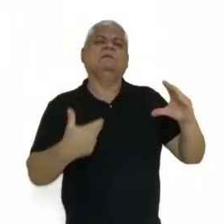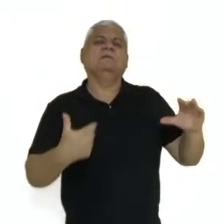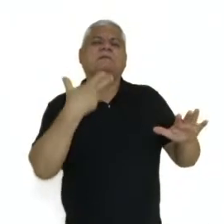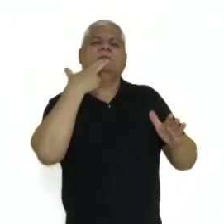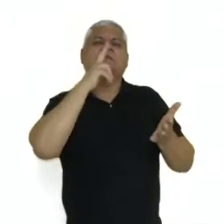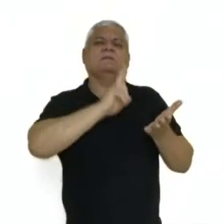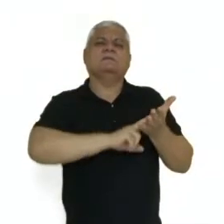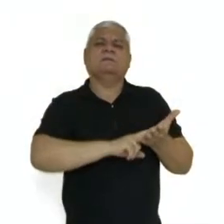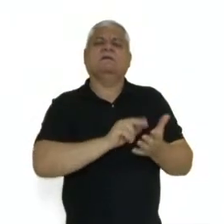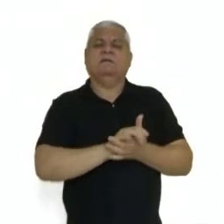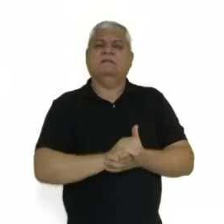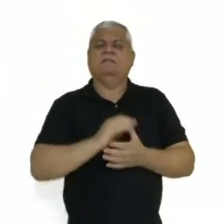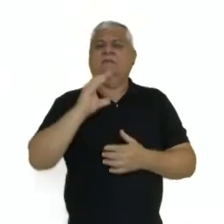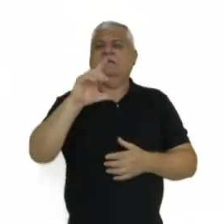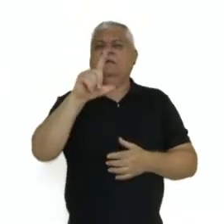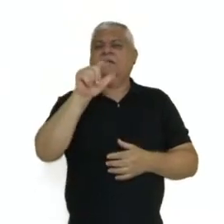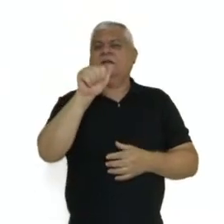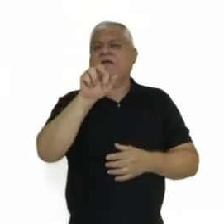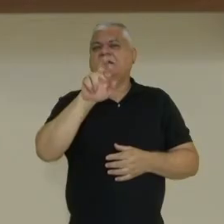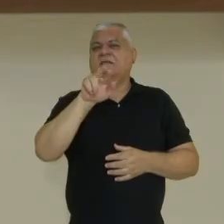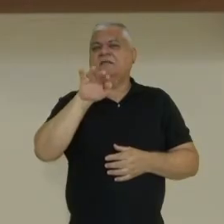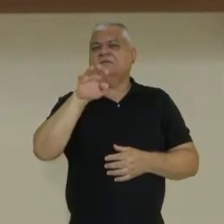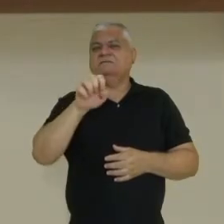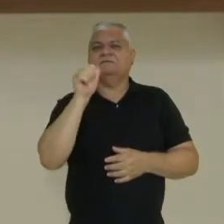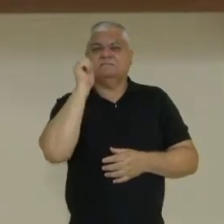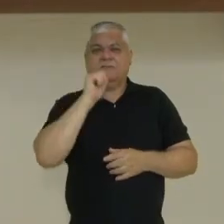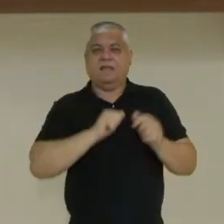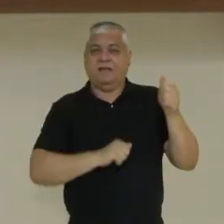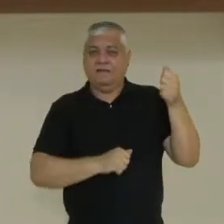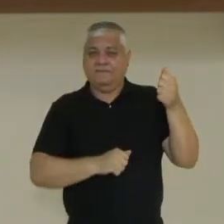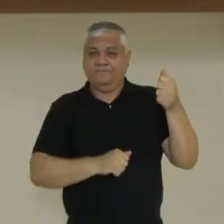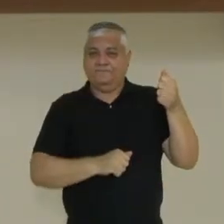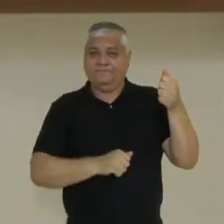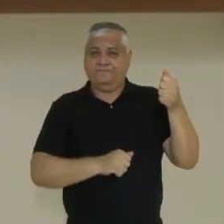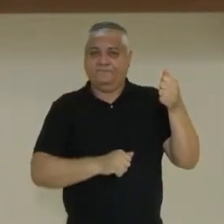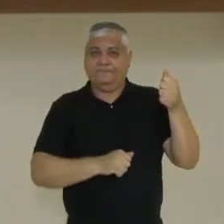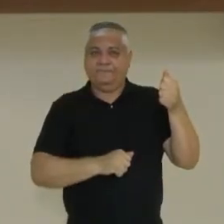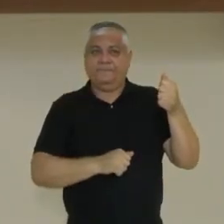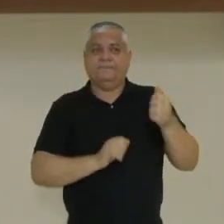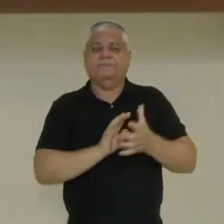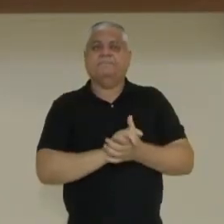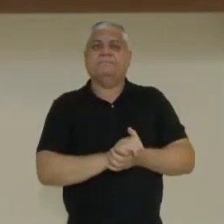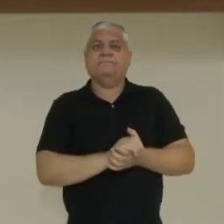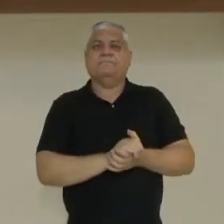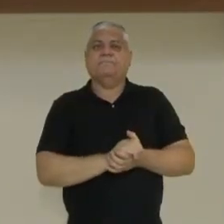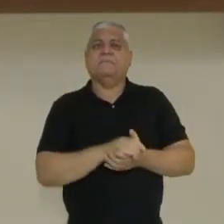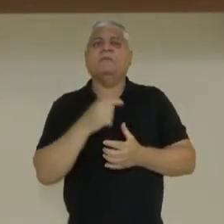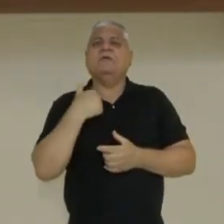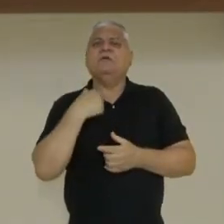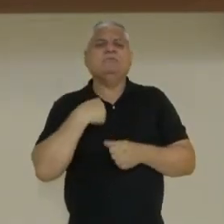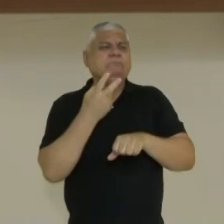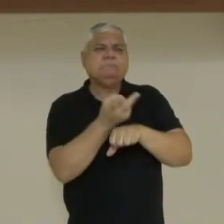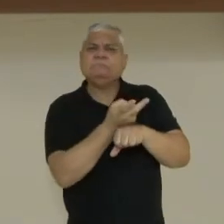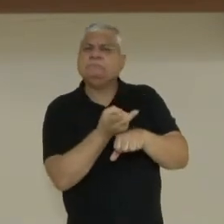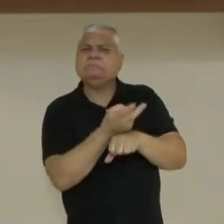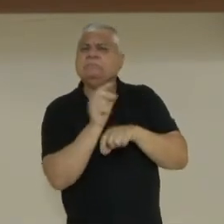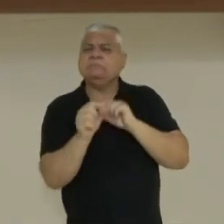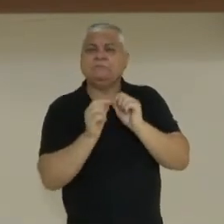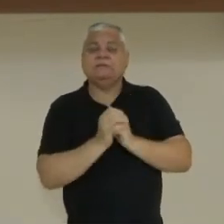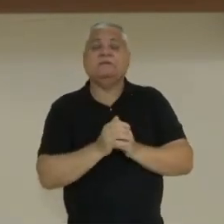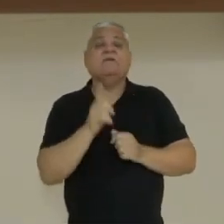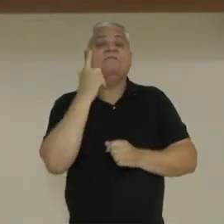carta escrita por Clarice Lispector? Na letra A. Prof, o que eu vou analisar? Você vai analisar